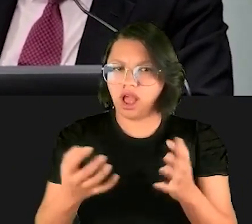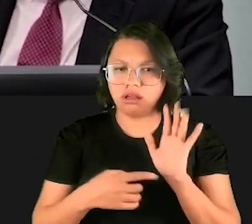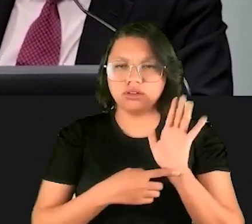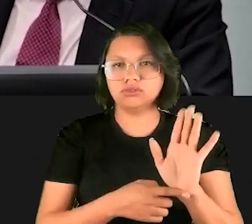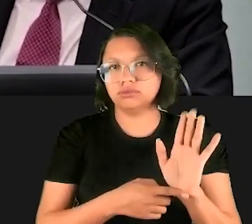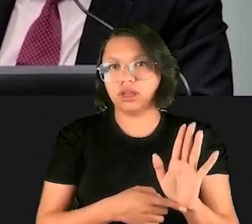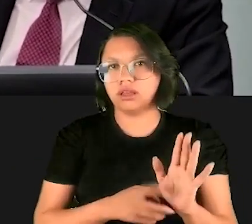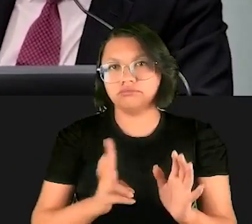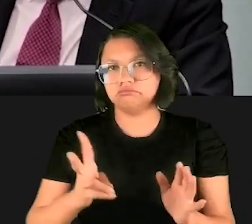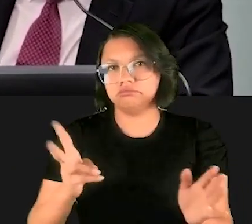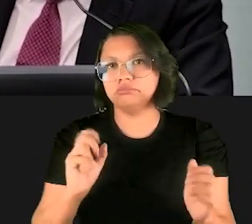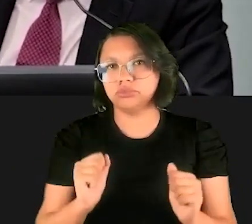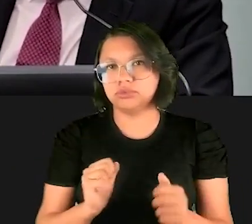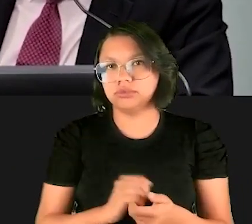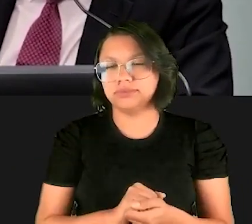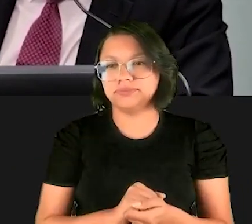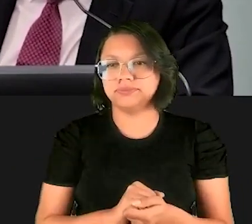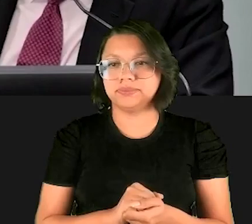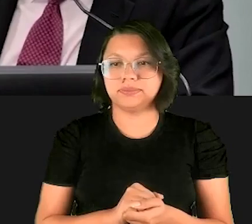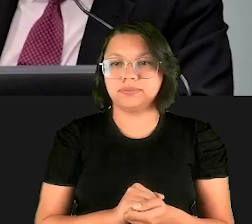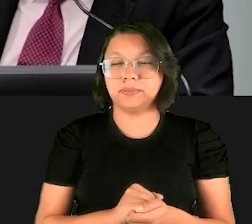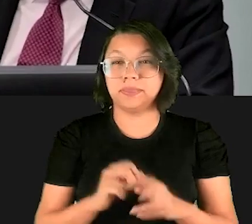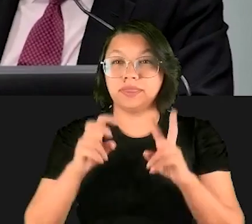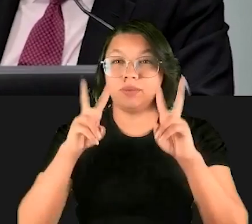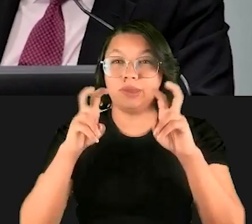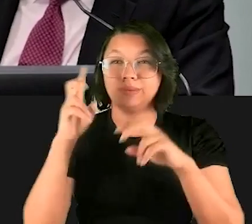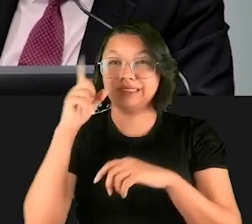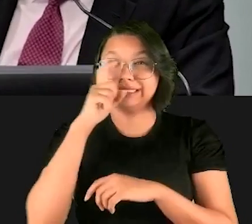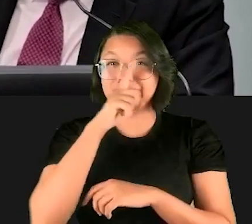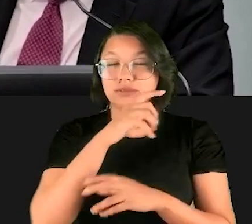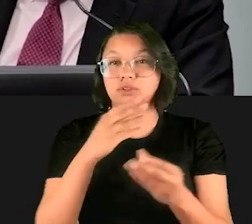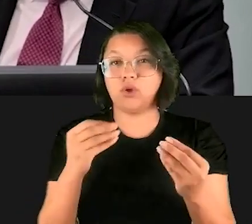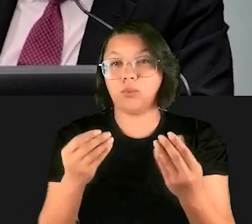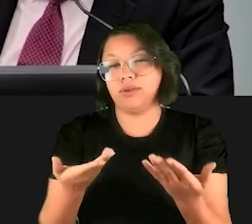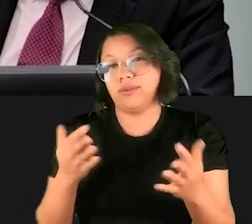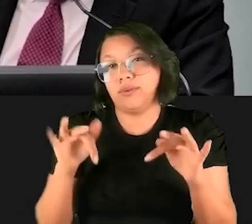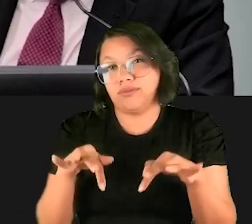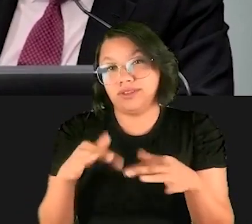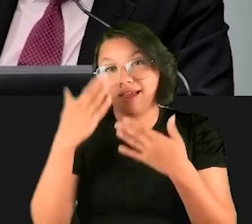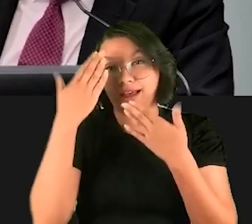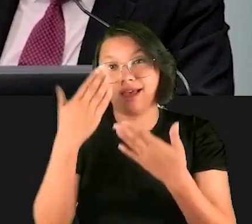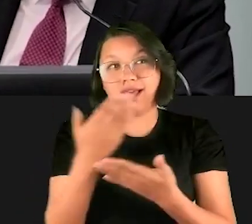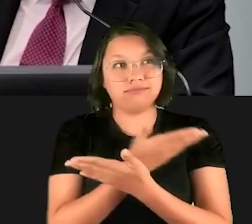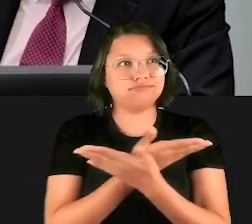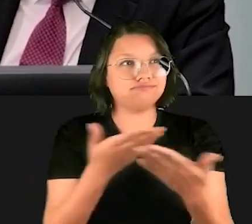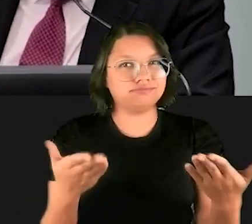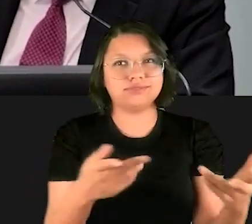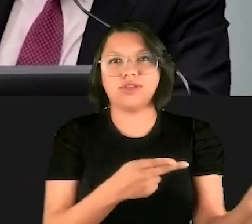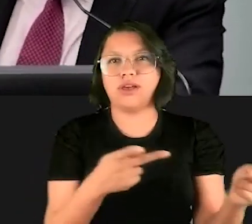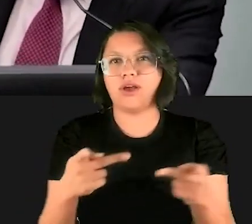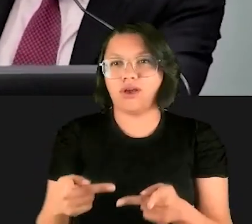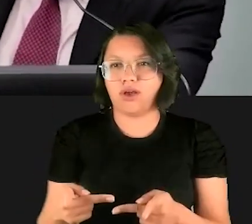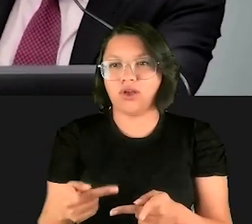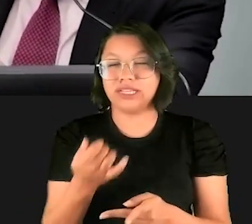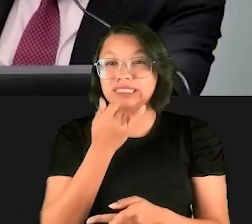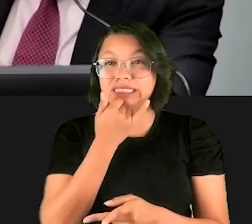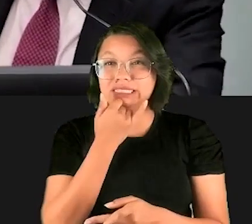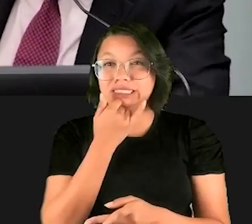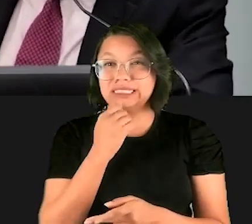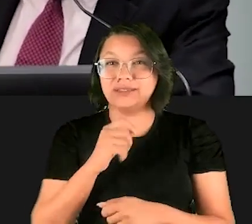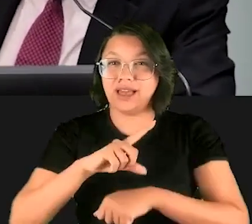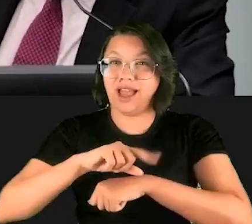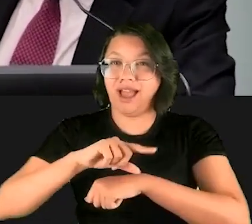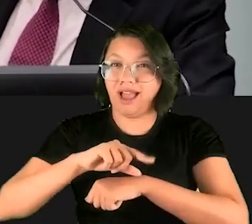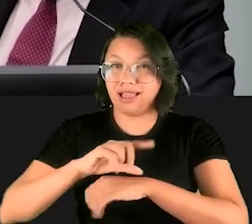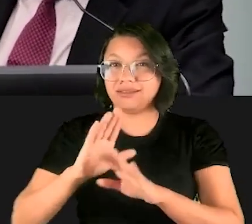porque o assunto é bastante complexo, né? Então, para finalizar, eu quero agradecer muito o convite, pedir desculpa se eu